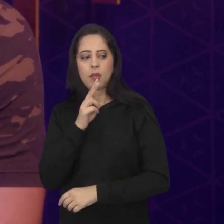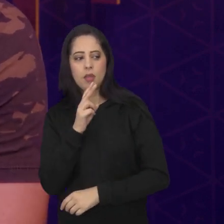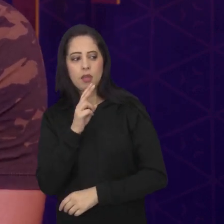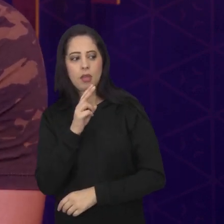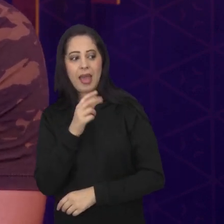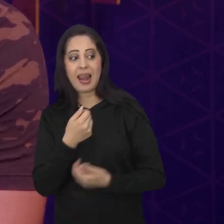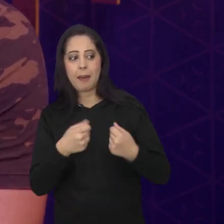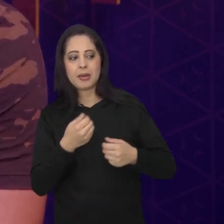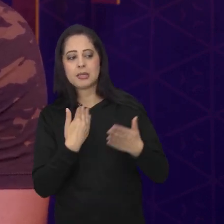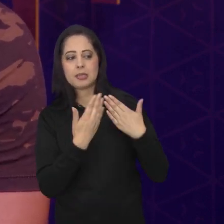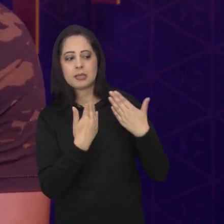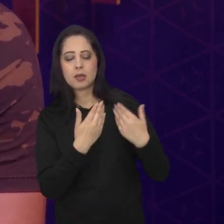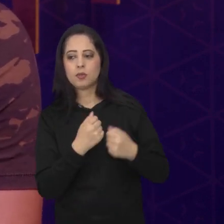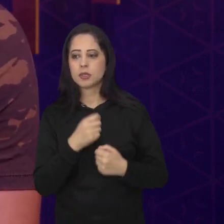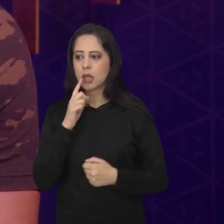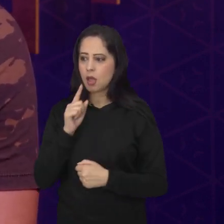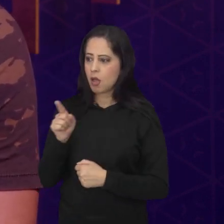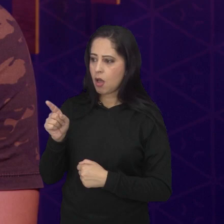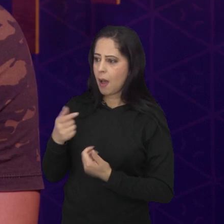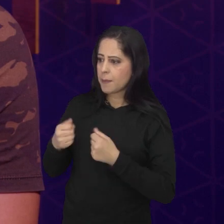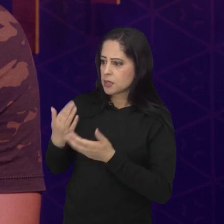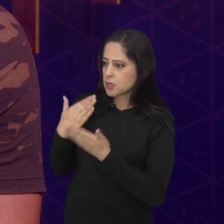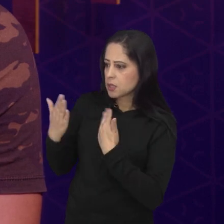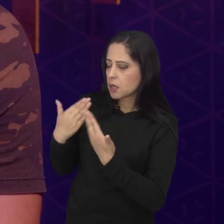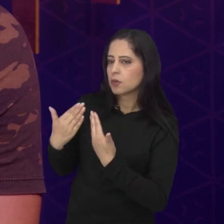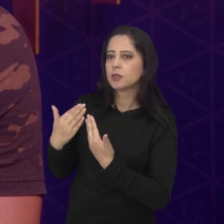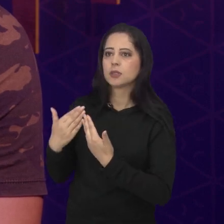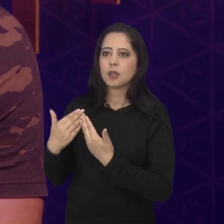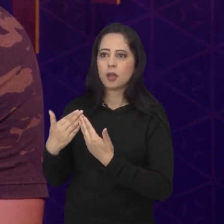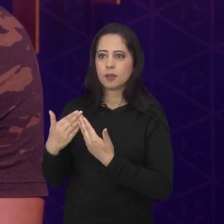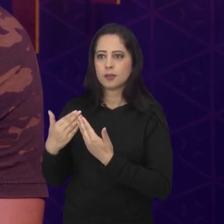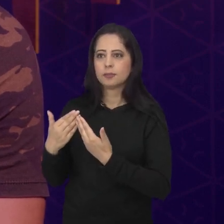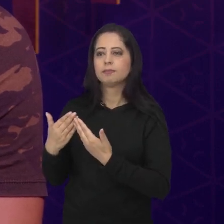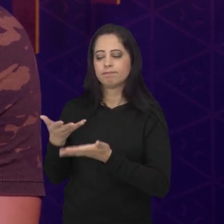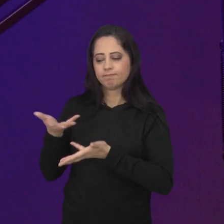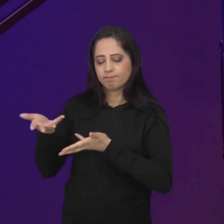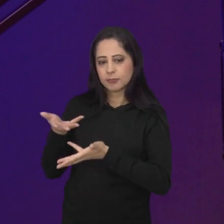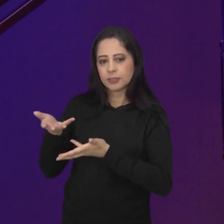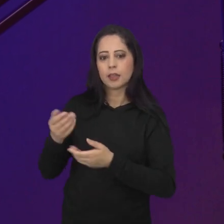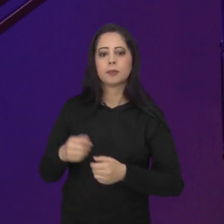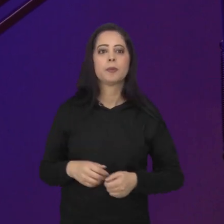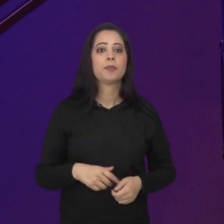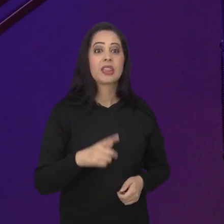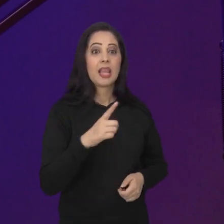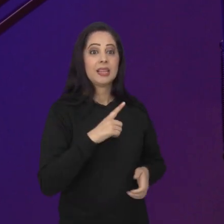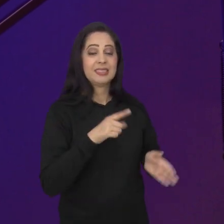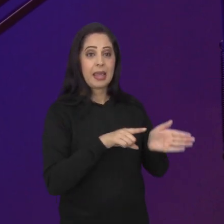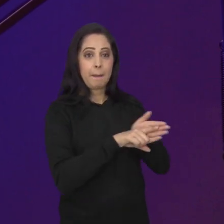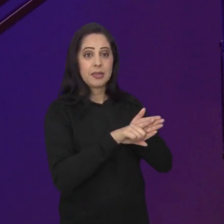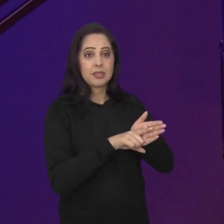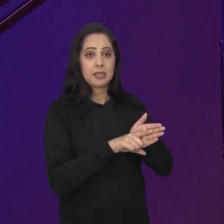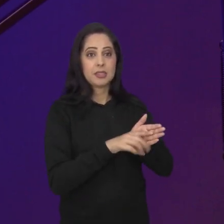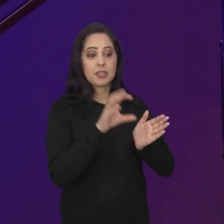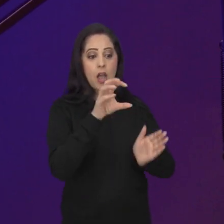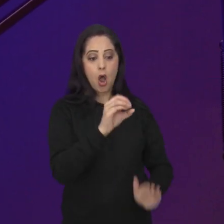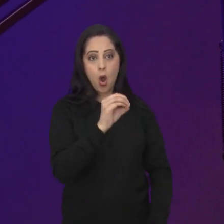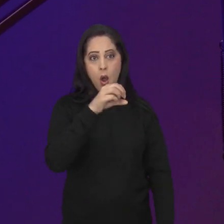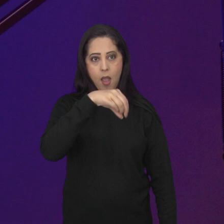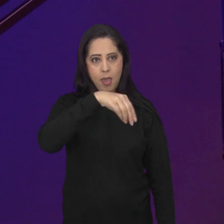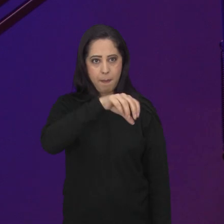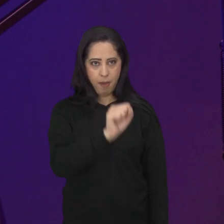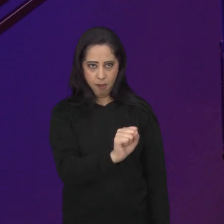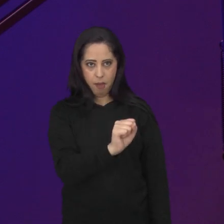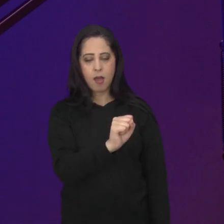que tá precisando conversar, né? Sim. A gente precisa se escutar também para ajudar uns aos outros. Exato, e a gente tem mais um dado da